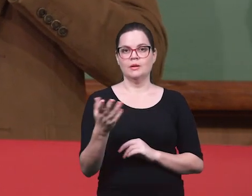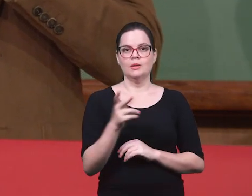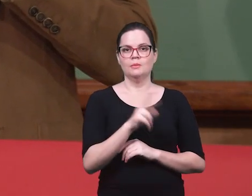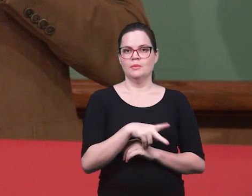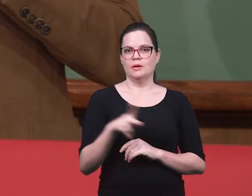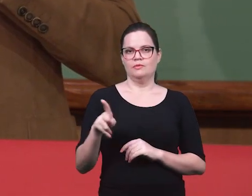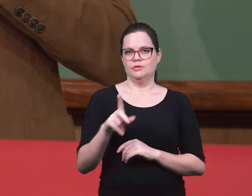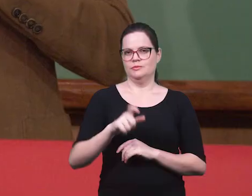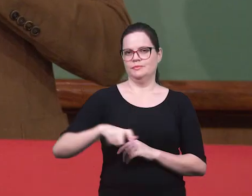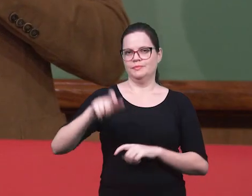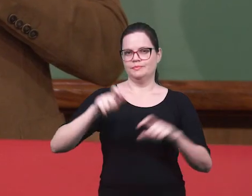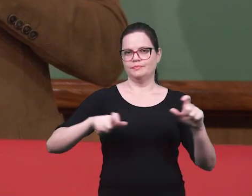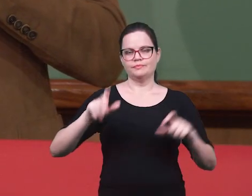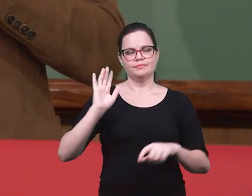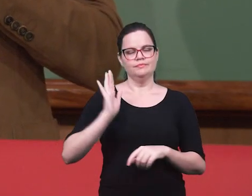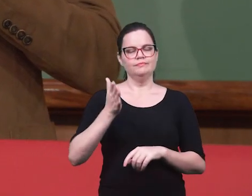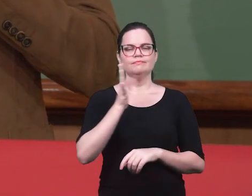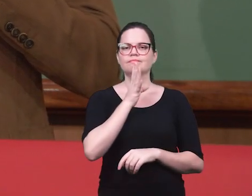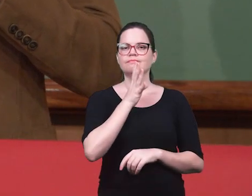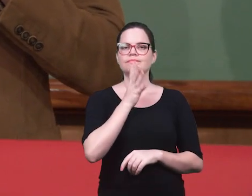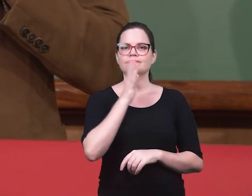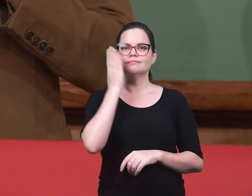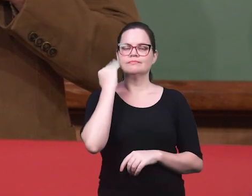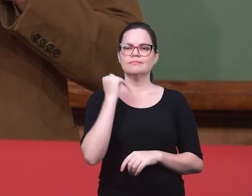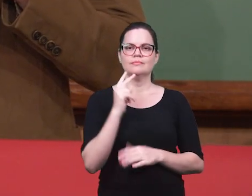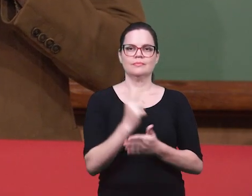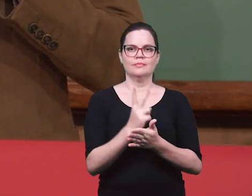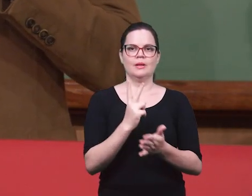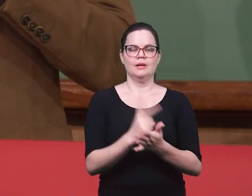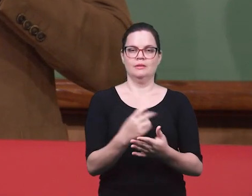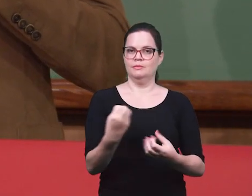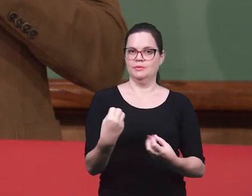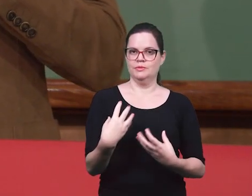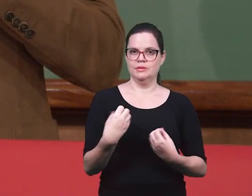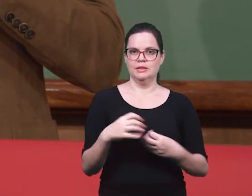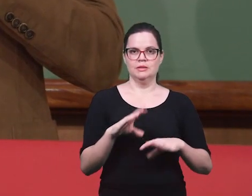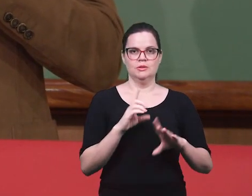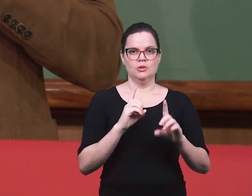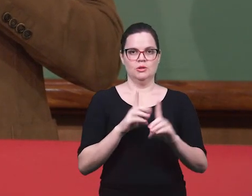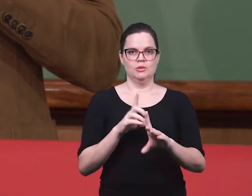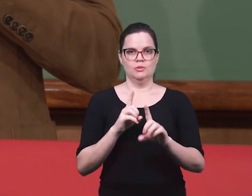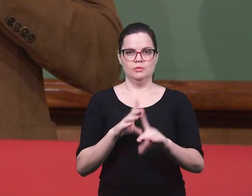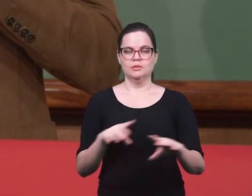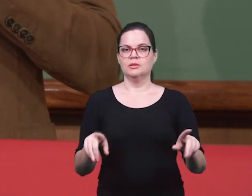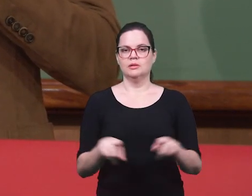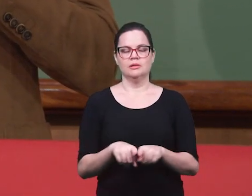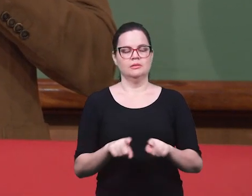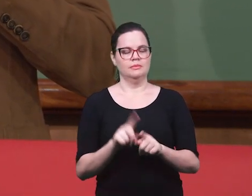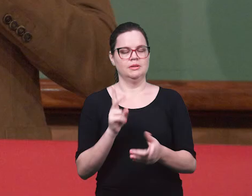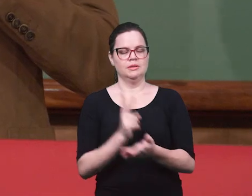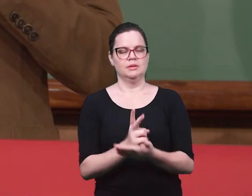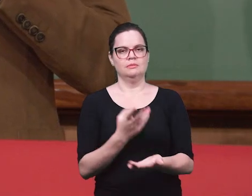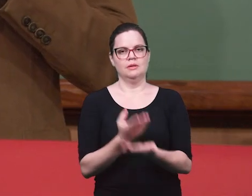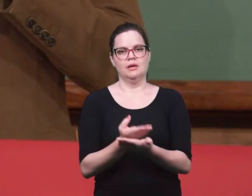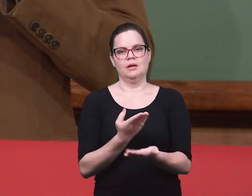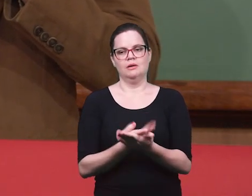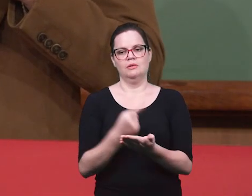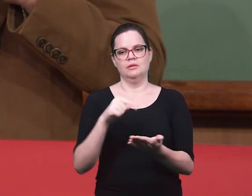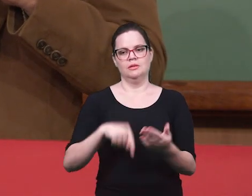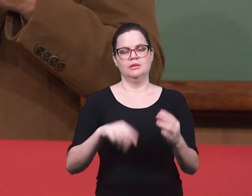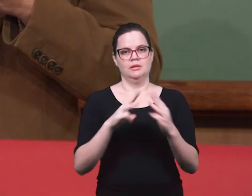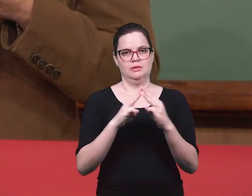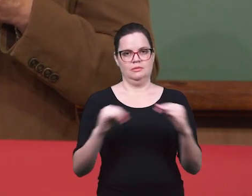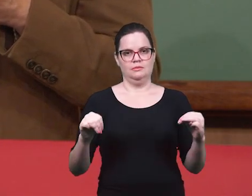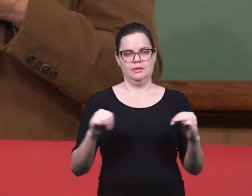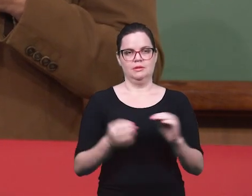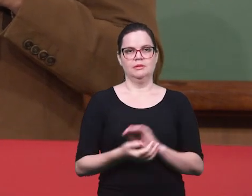conhecido, que sempre nos ensinou essa doutrina, que sempre trouxe aulas aqui no Manaim a